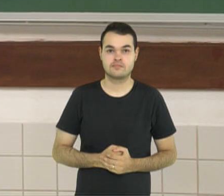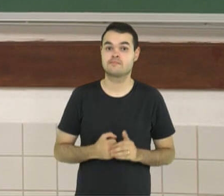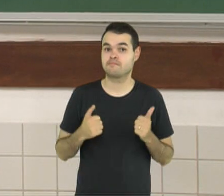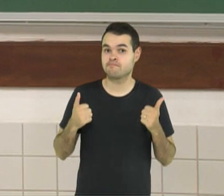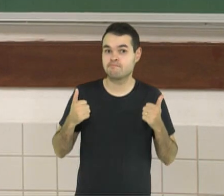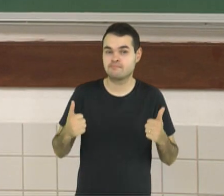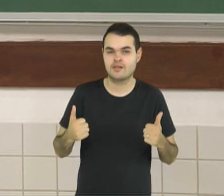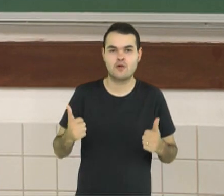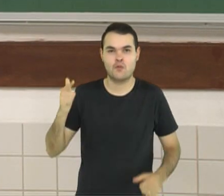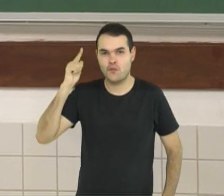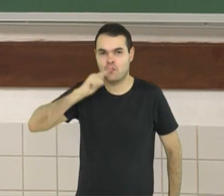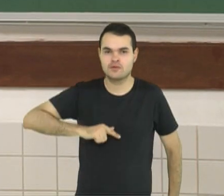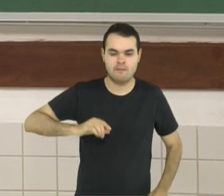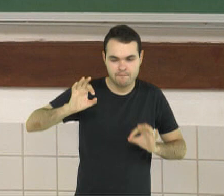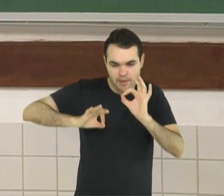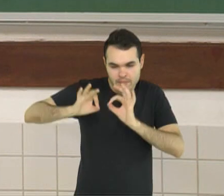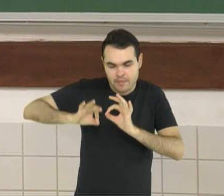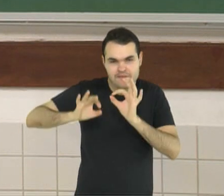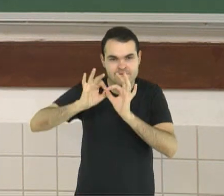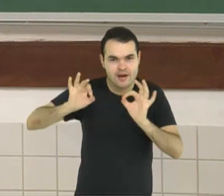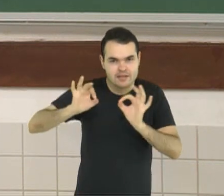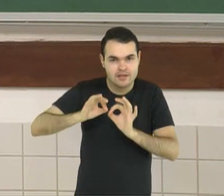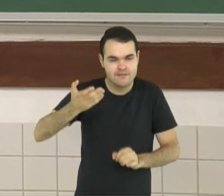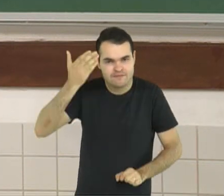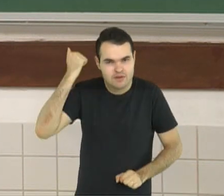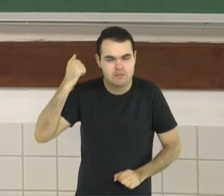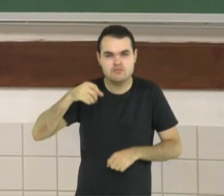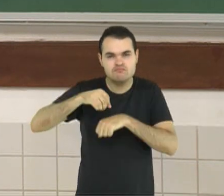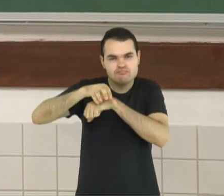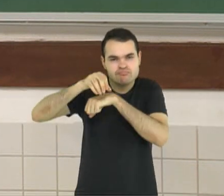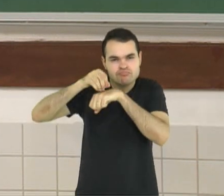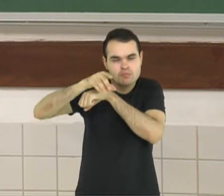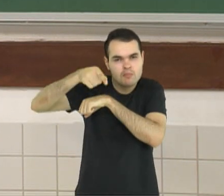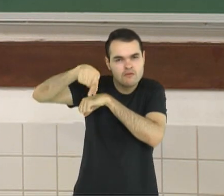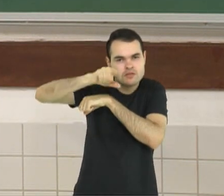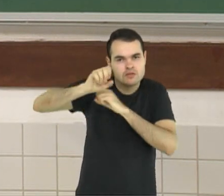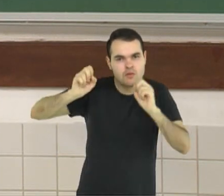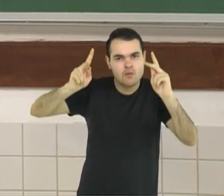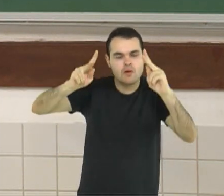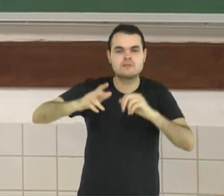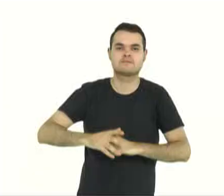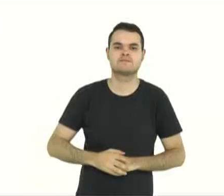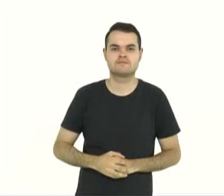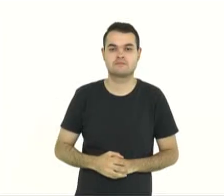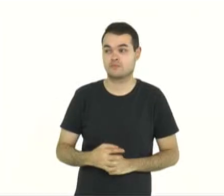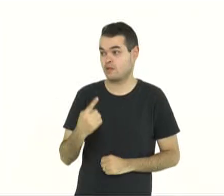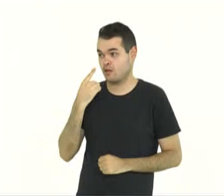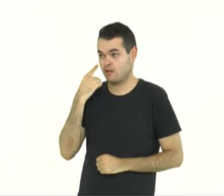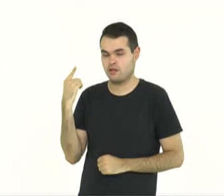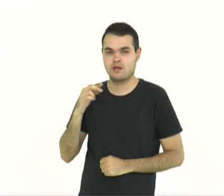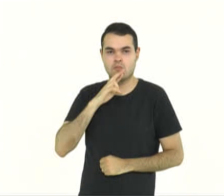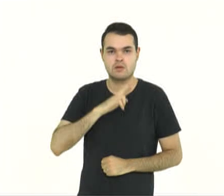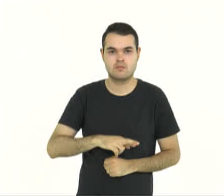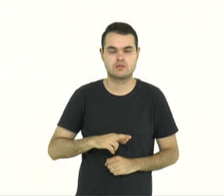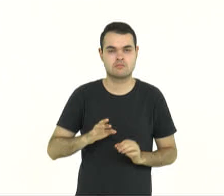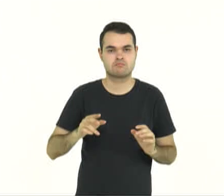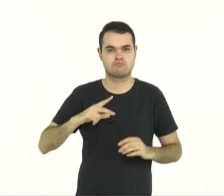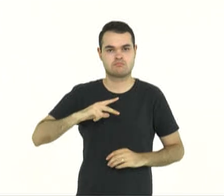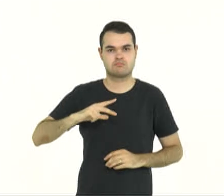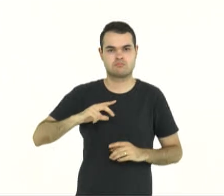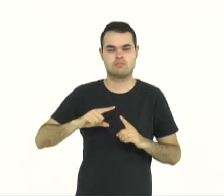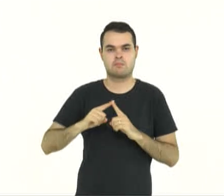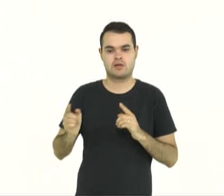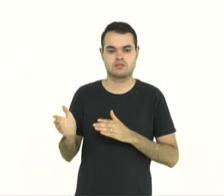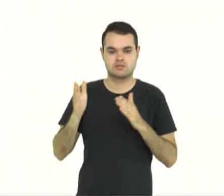E aí, galera, conseguiram montar as frases? Vamos lá ver algumas sugestões para vocês? Olha lá, então, é uma resposta pessoal, mas nós temos